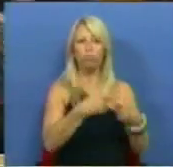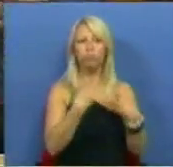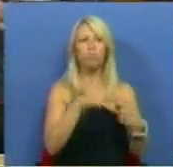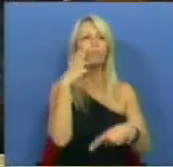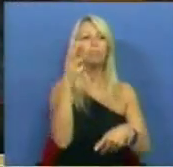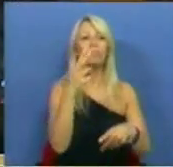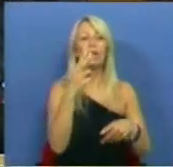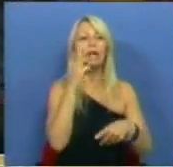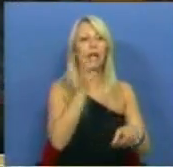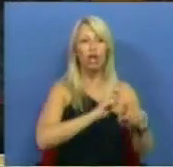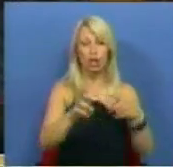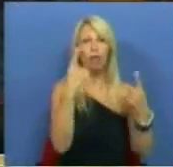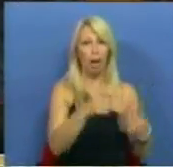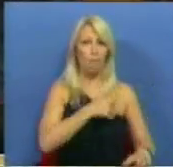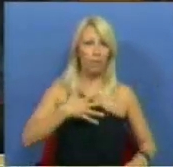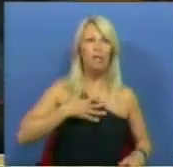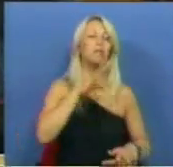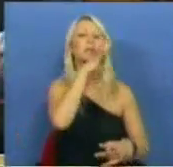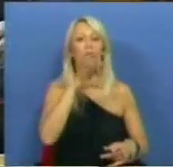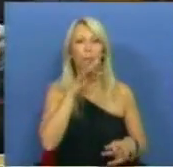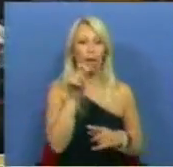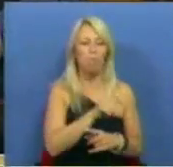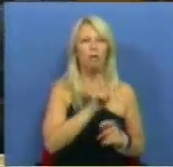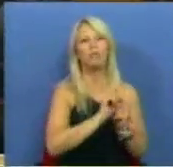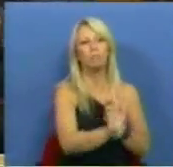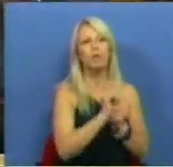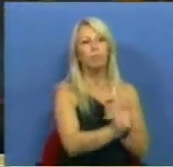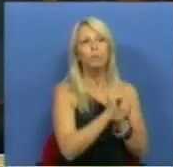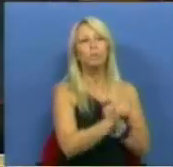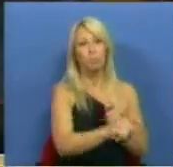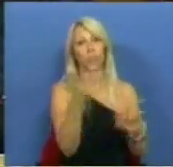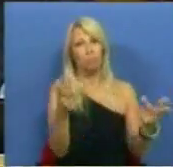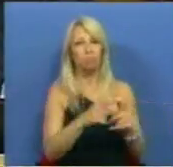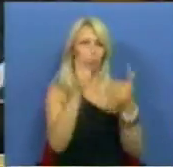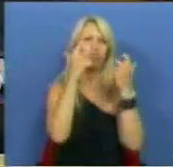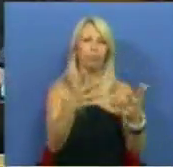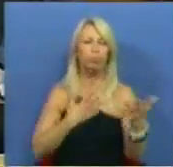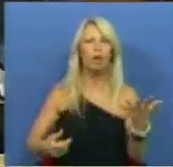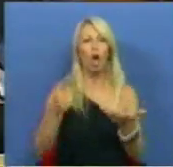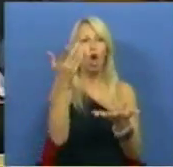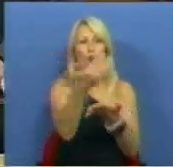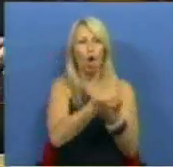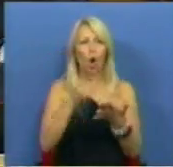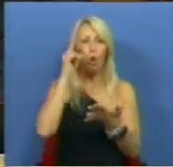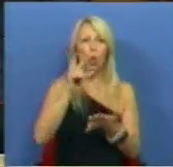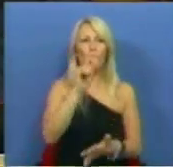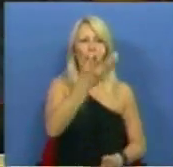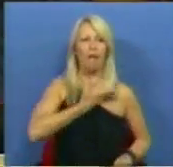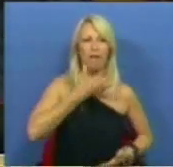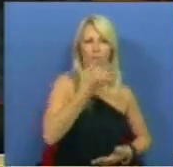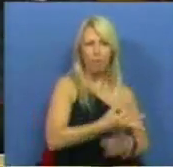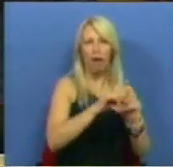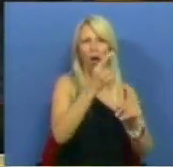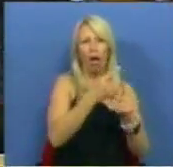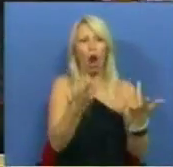cumprir, empresas e famílias, à custa de lucros de EDP, à custa dos lucros de Galp, à custa de lucros de tantos outros. Por isso pergunto, Sr.